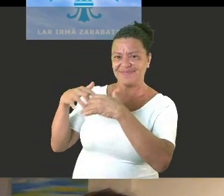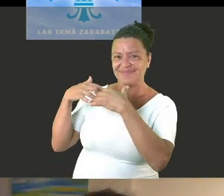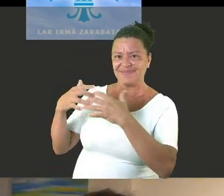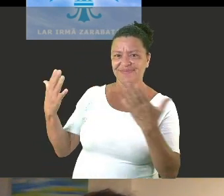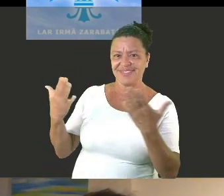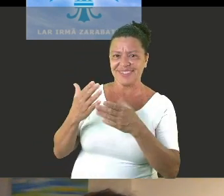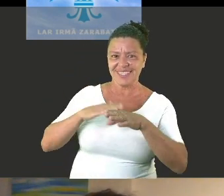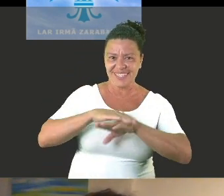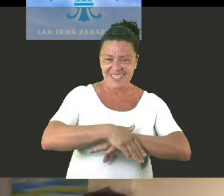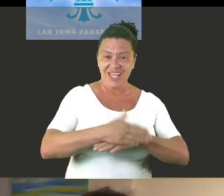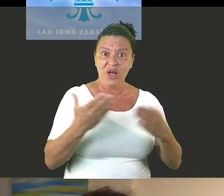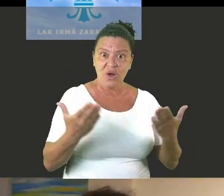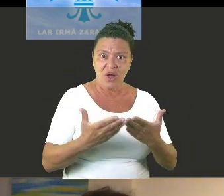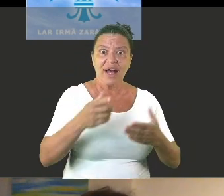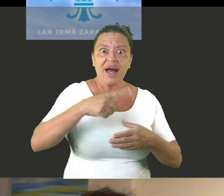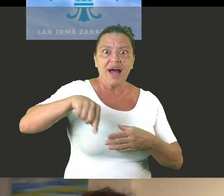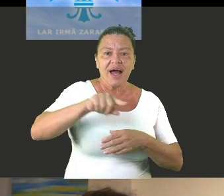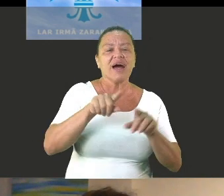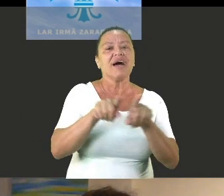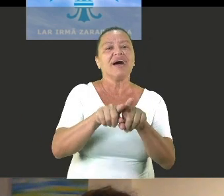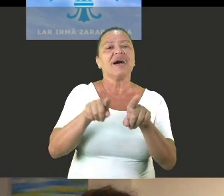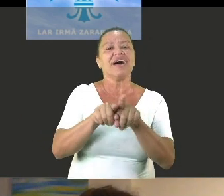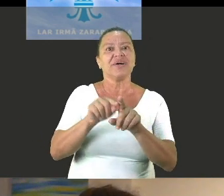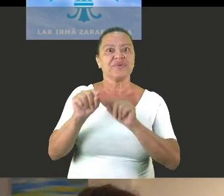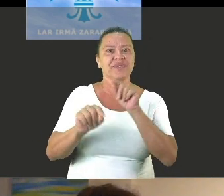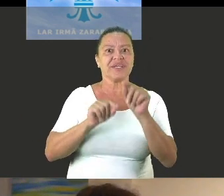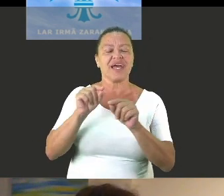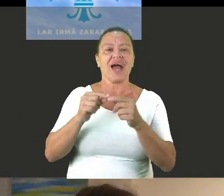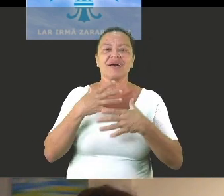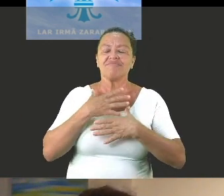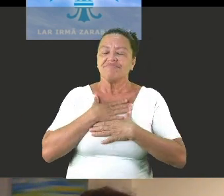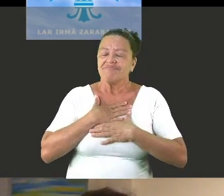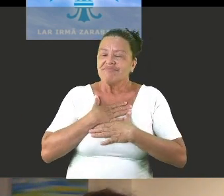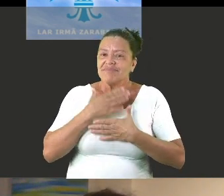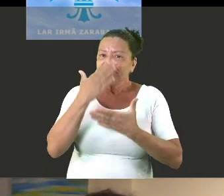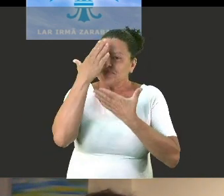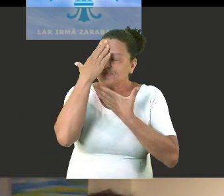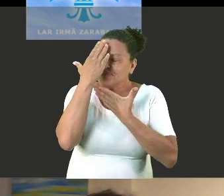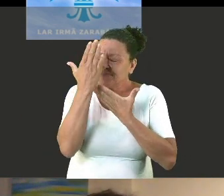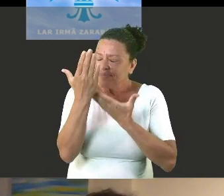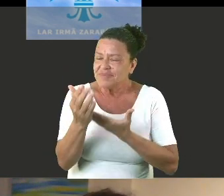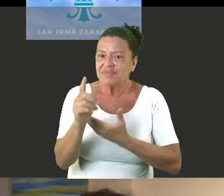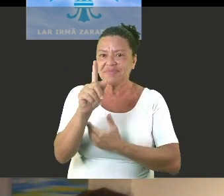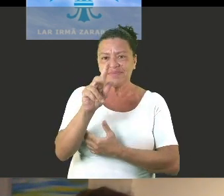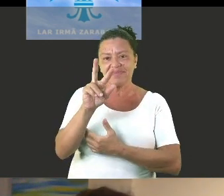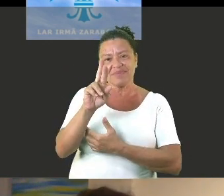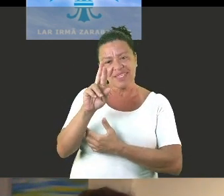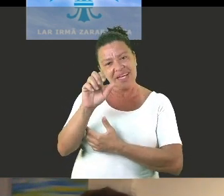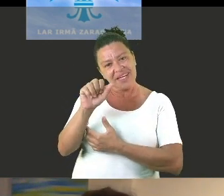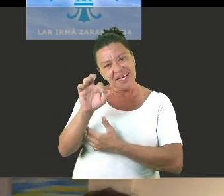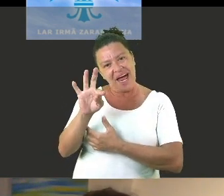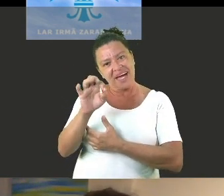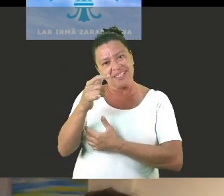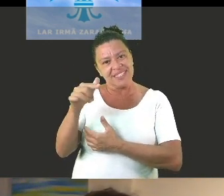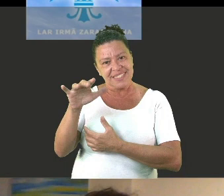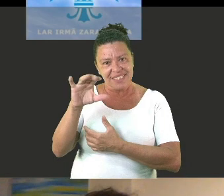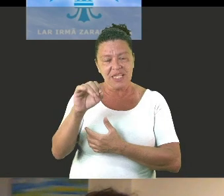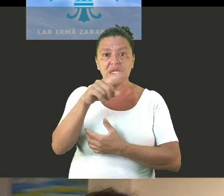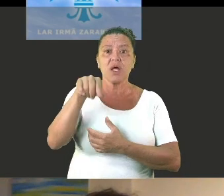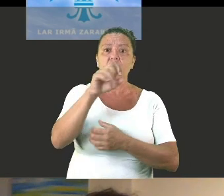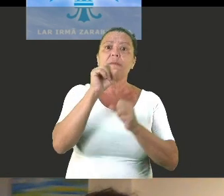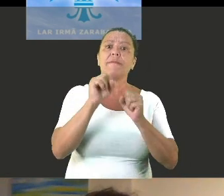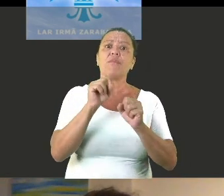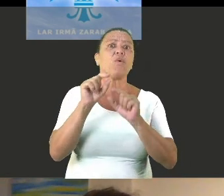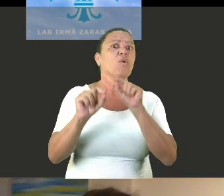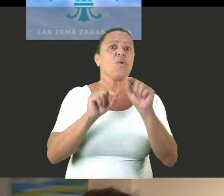hoje e que, com imensa gratidão, cada um de nós possa